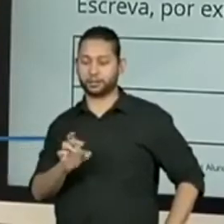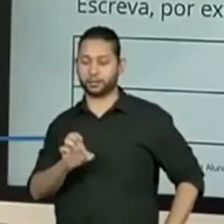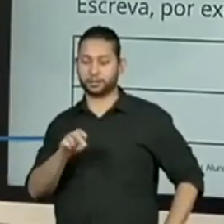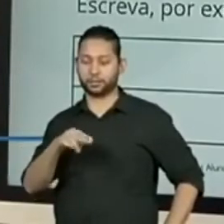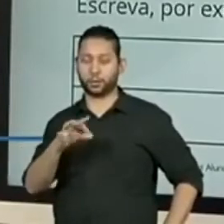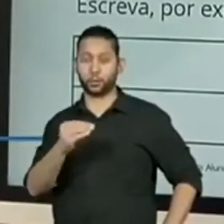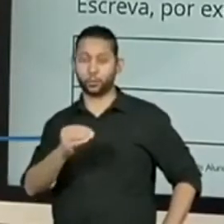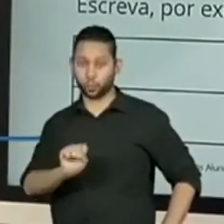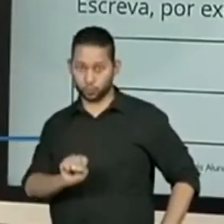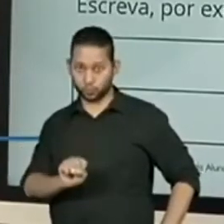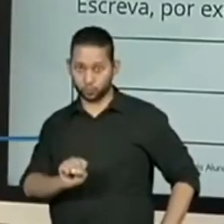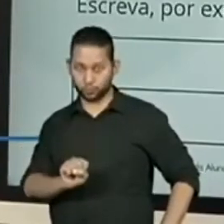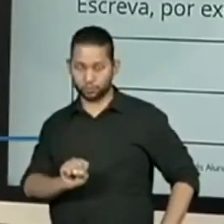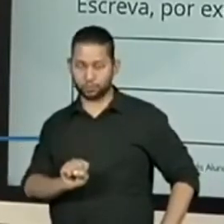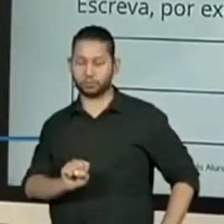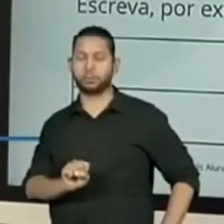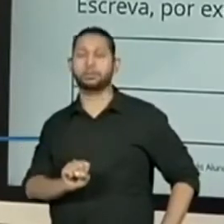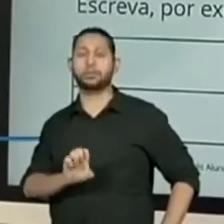547.